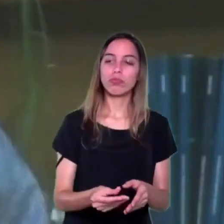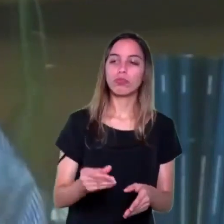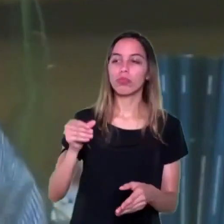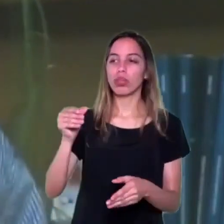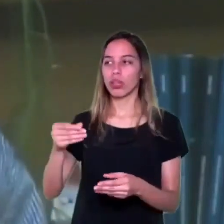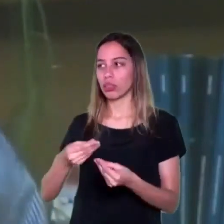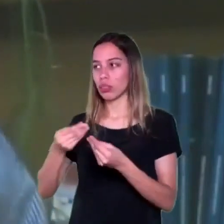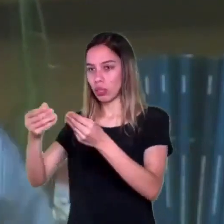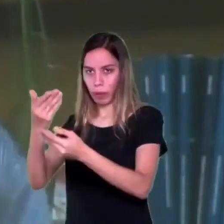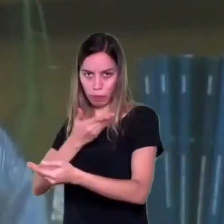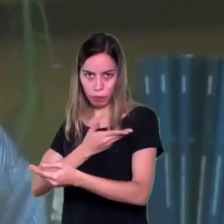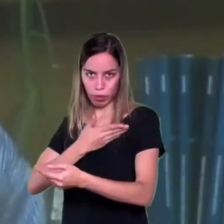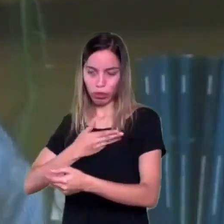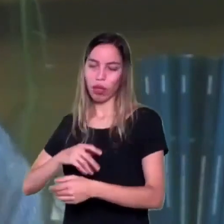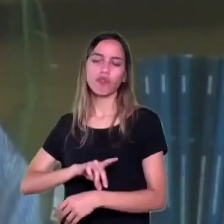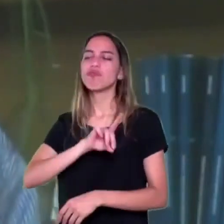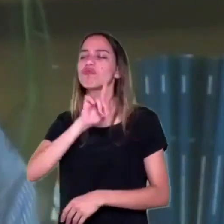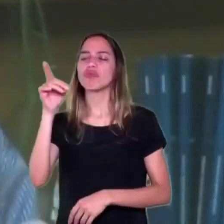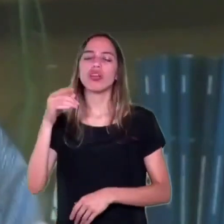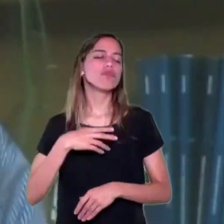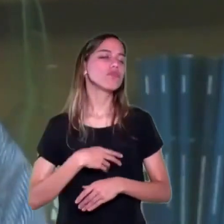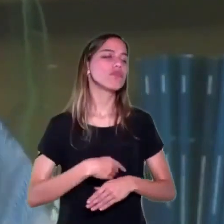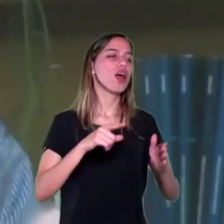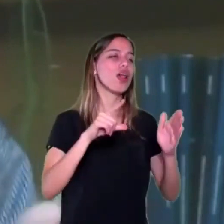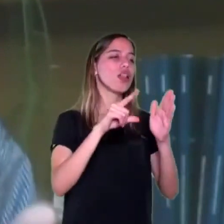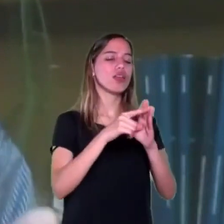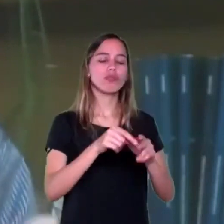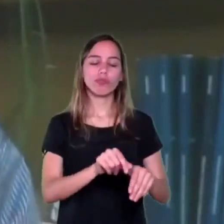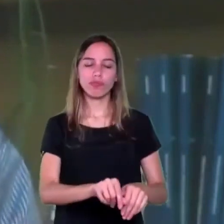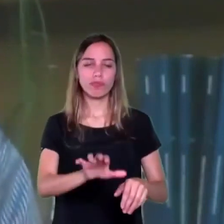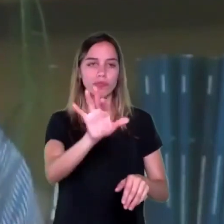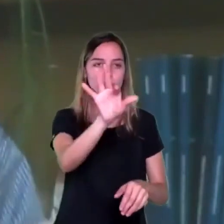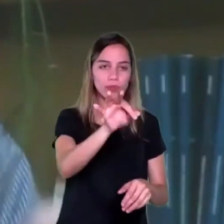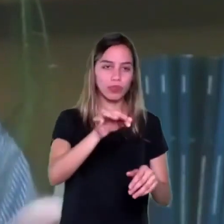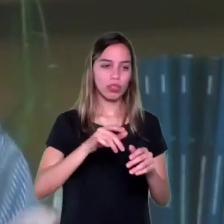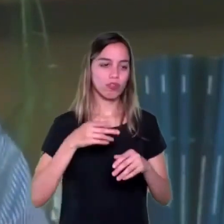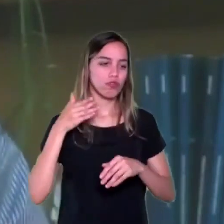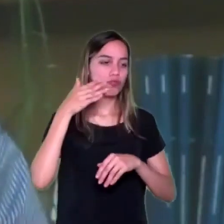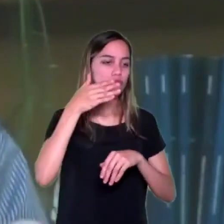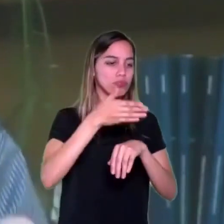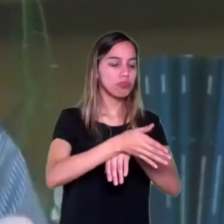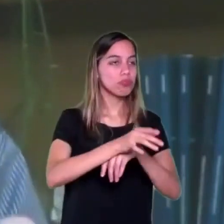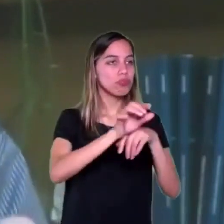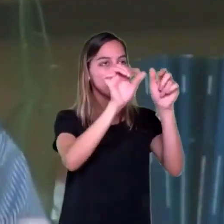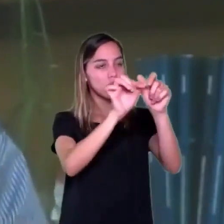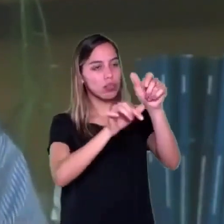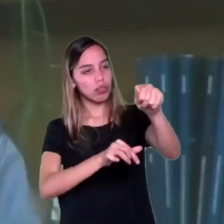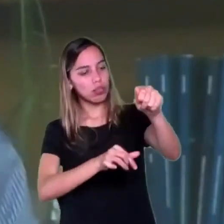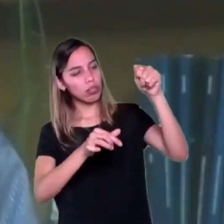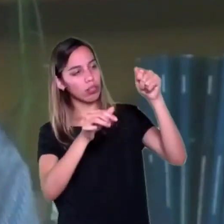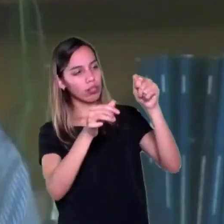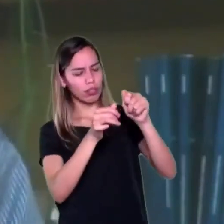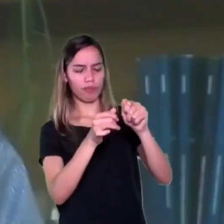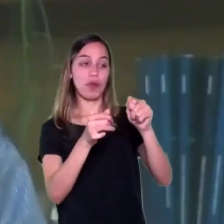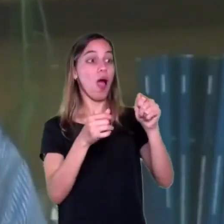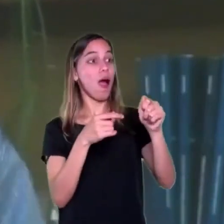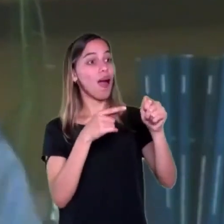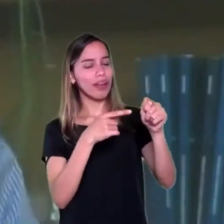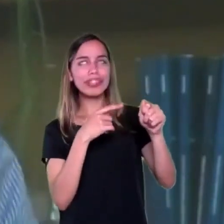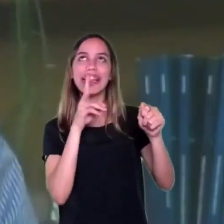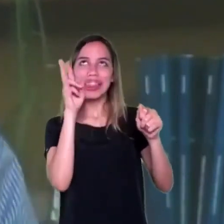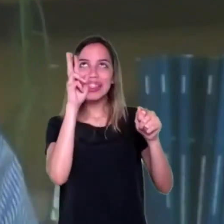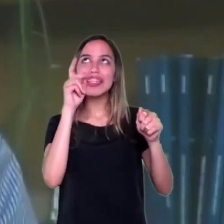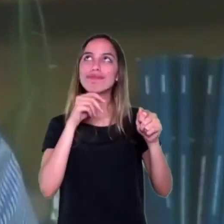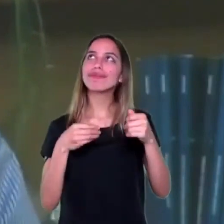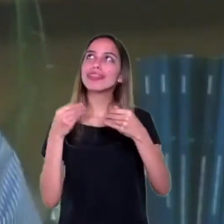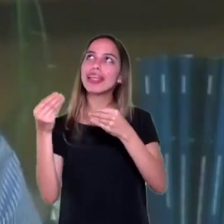encontra um livro que ele dedicou para o amigo. Aí, o que ele faz? Ele pega o livro,